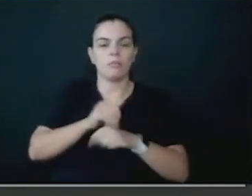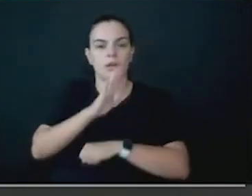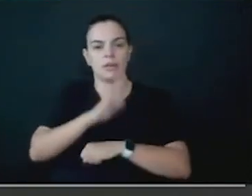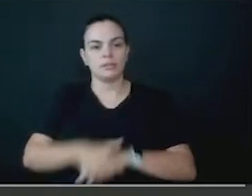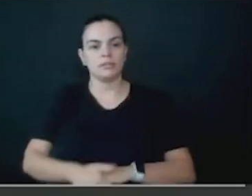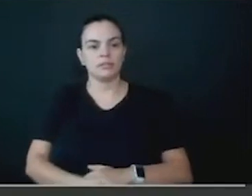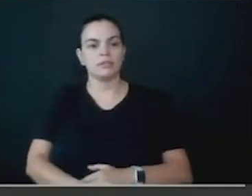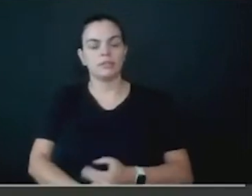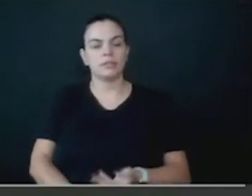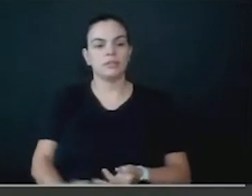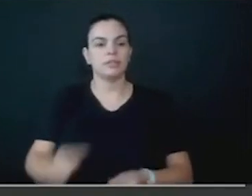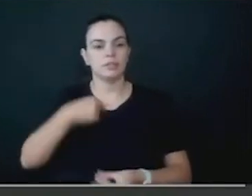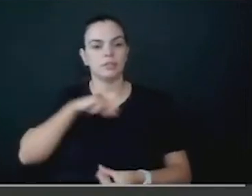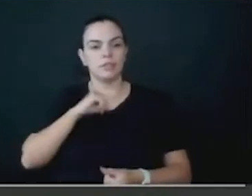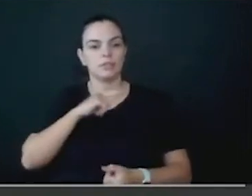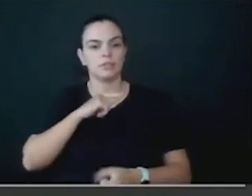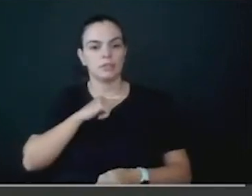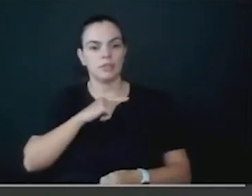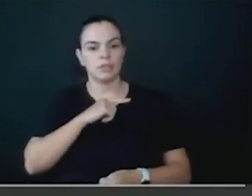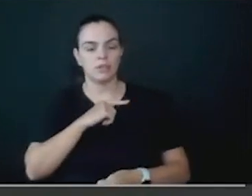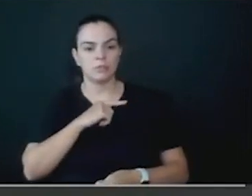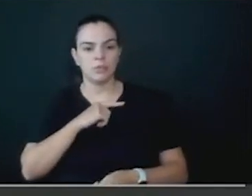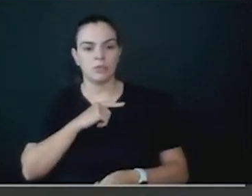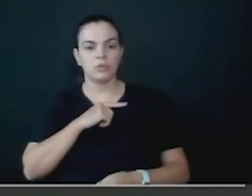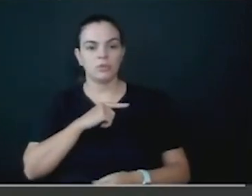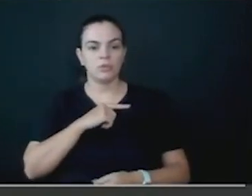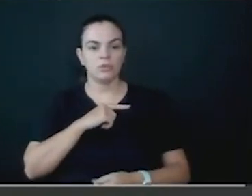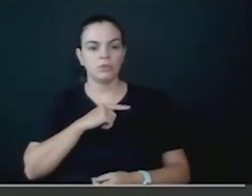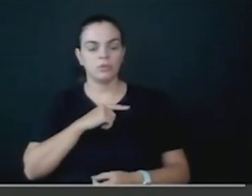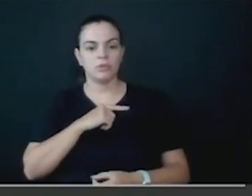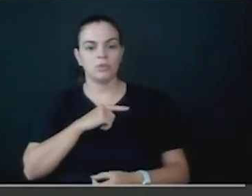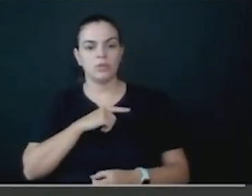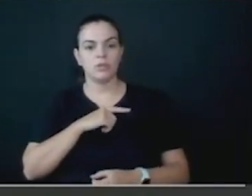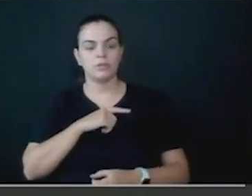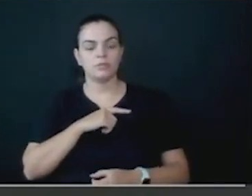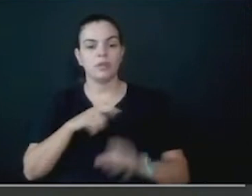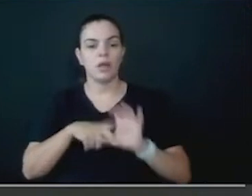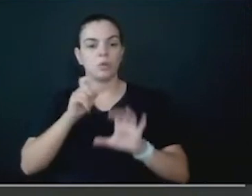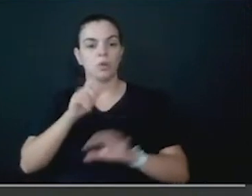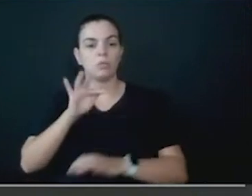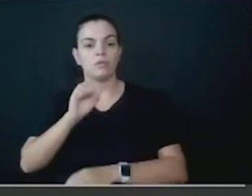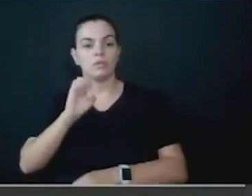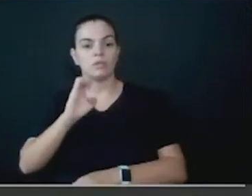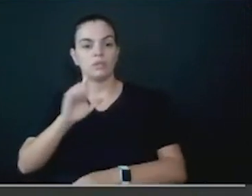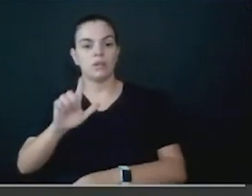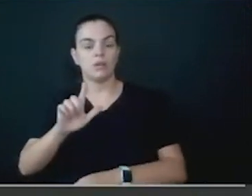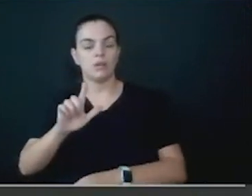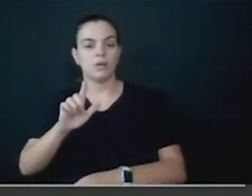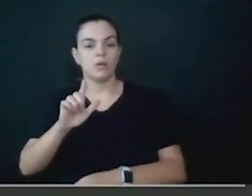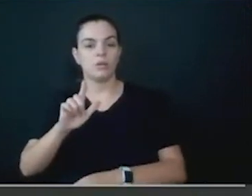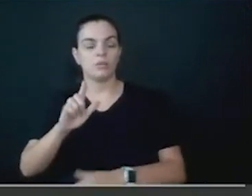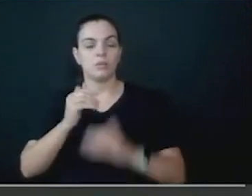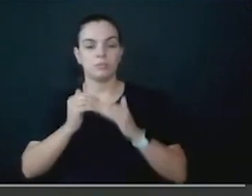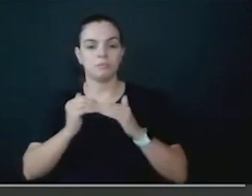com 40,98%. E manter o índice de autonomia fiscal acima da mediana, de 43,